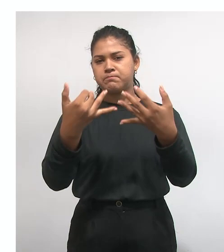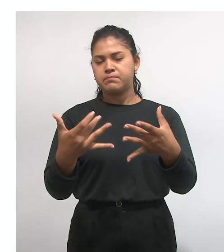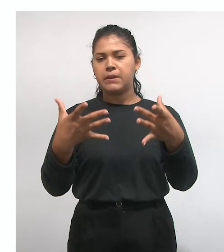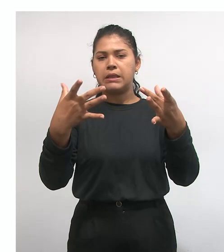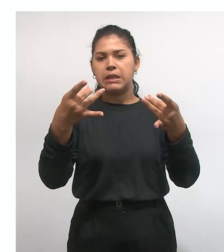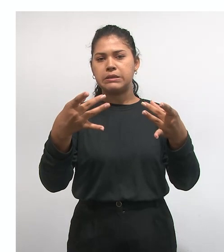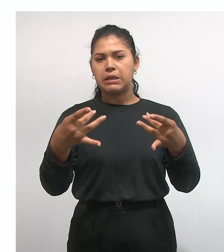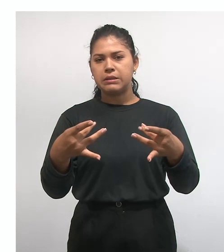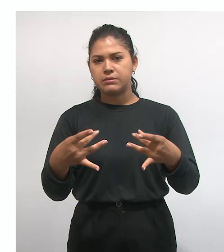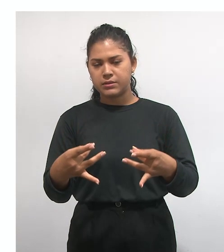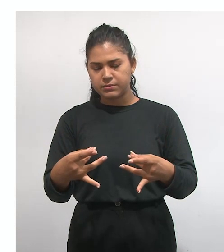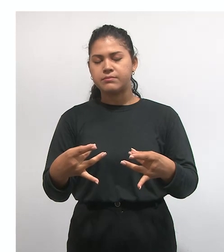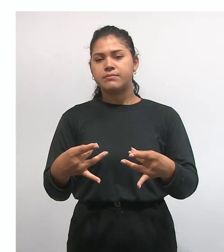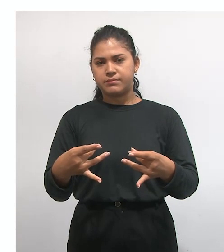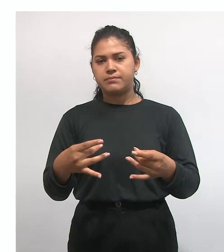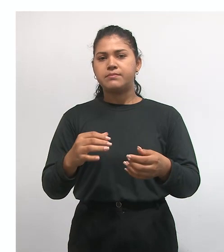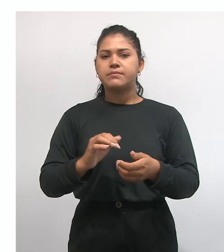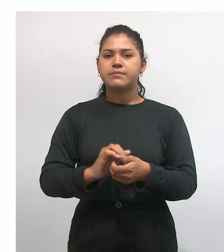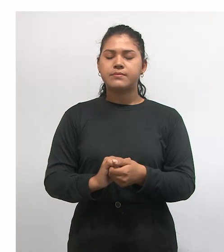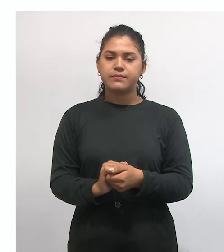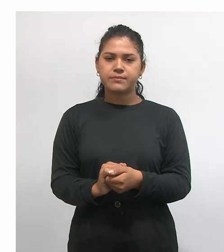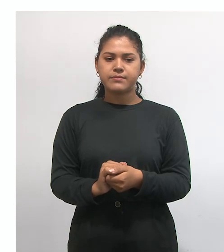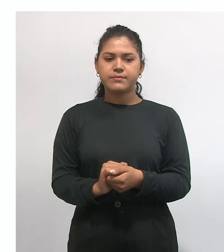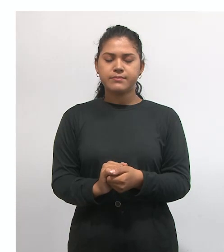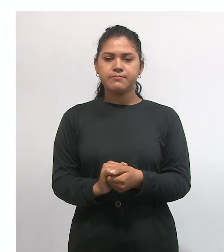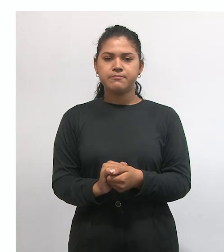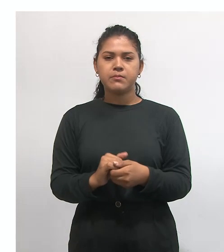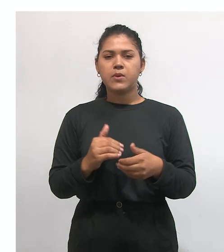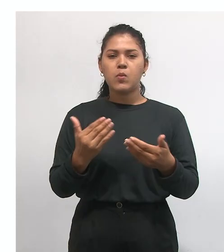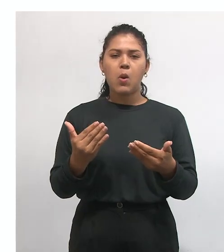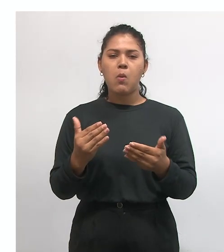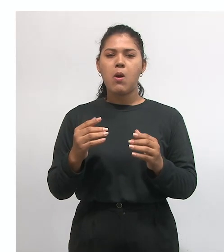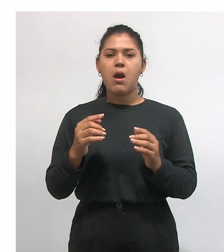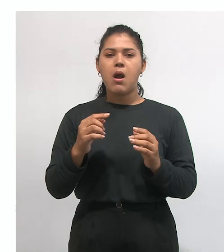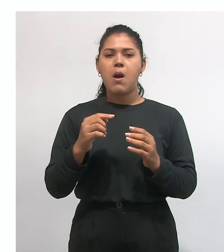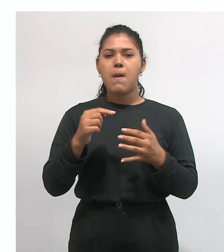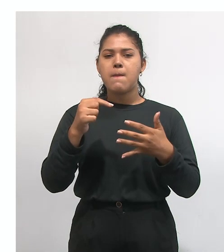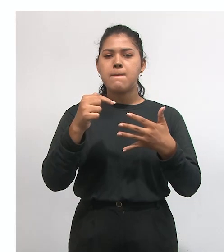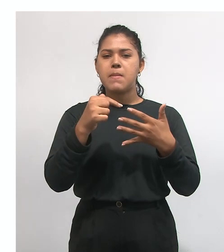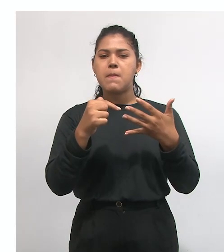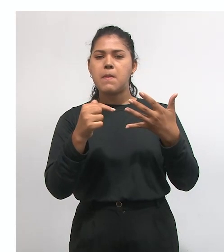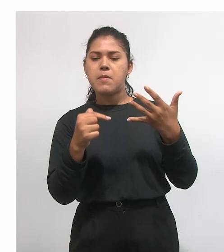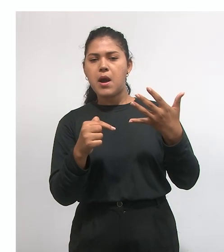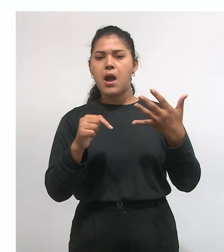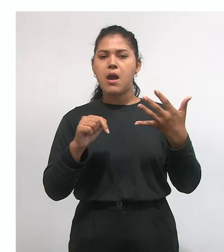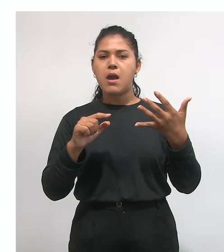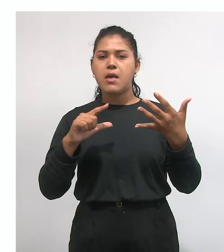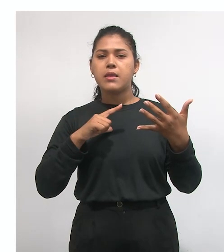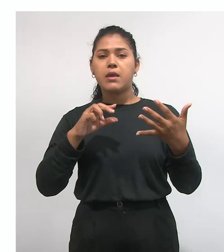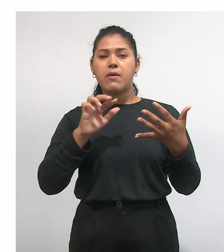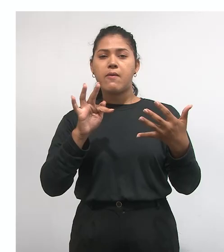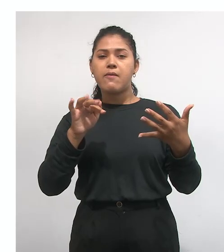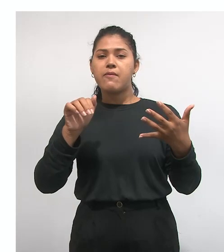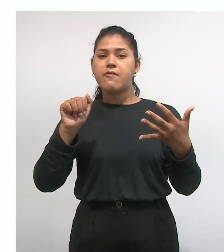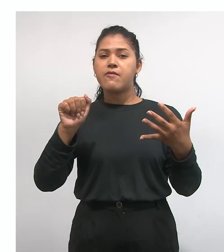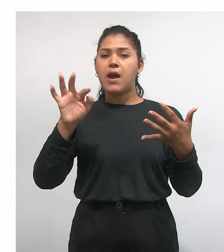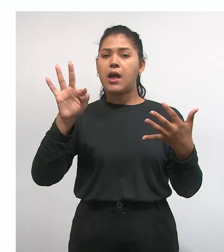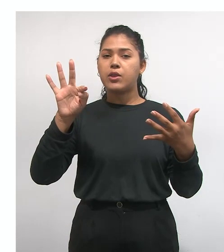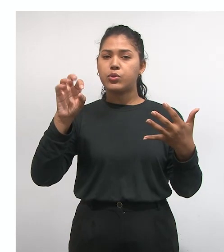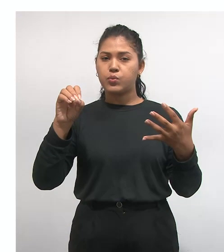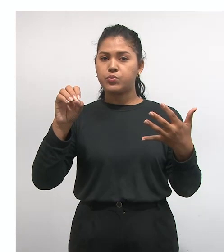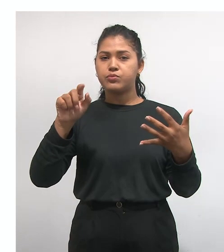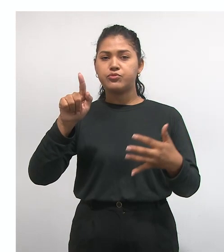essa questão do fato gerador, vocês vão entender qual é o momento aí nessa cadeia onde o fato gerador ocorre, tá